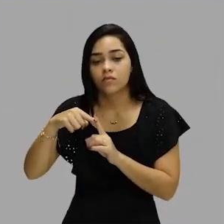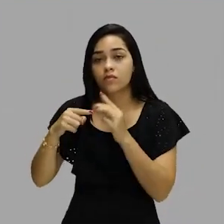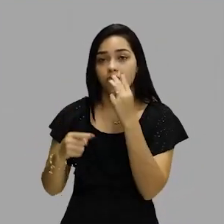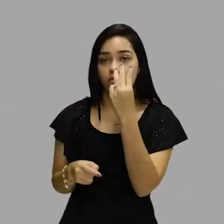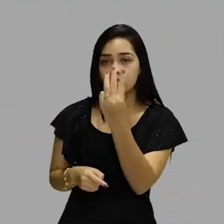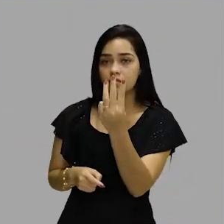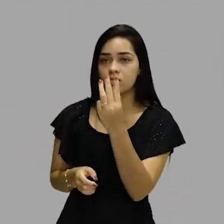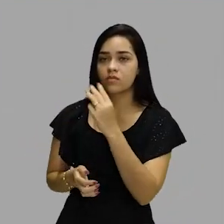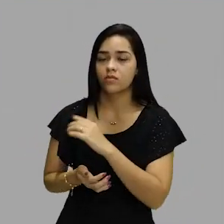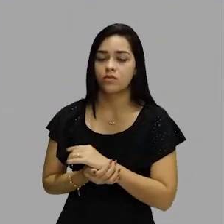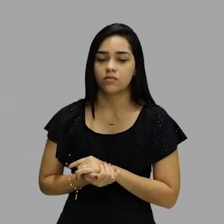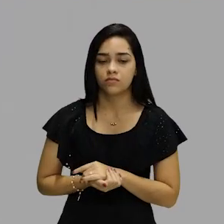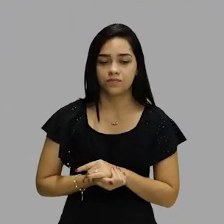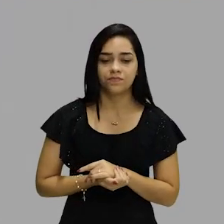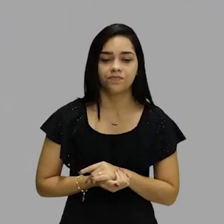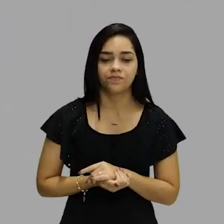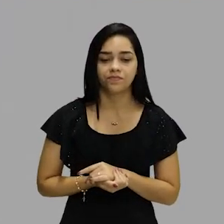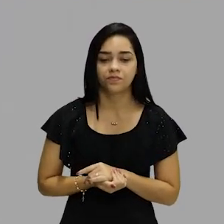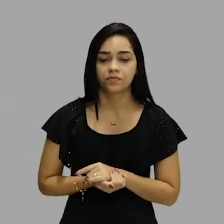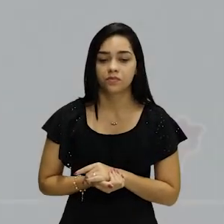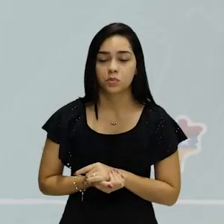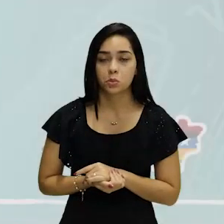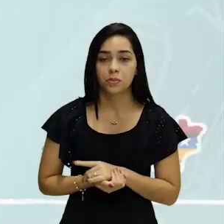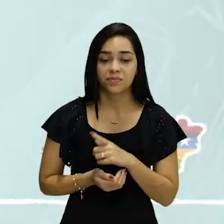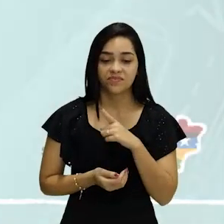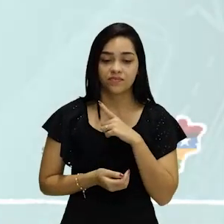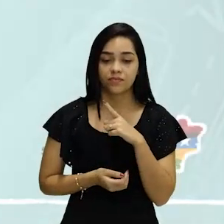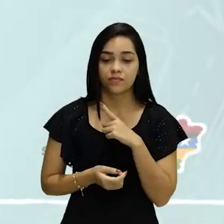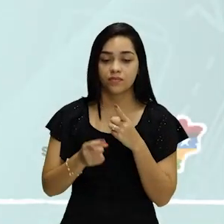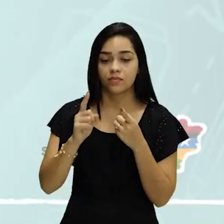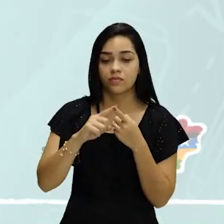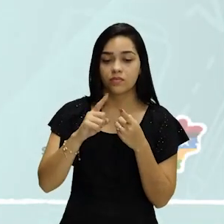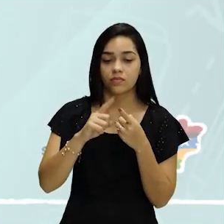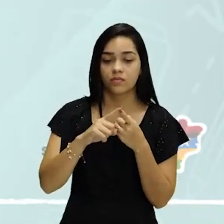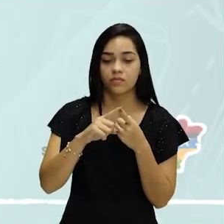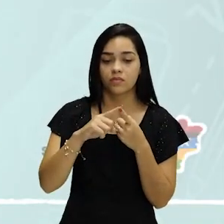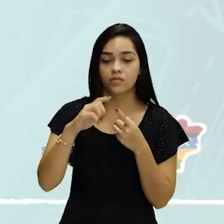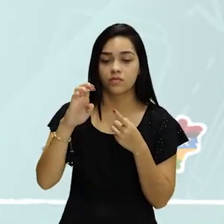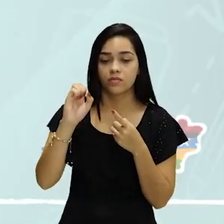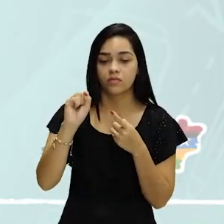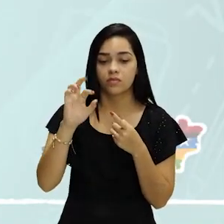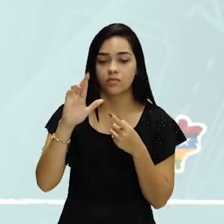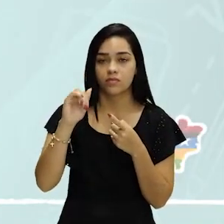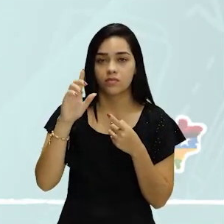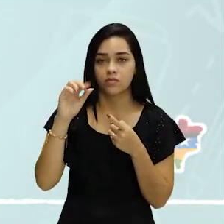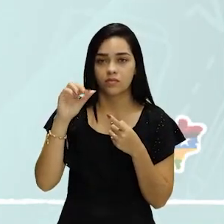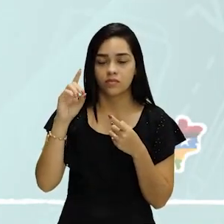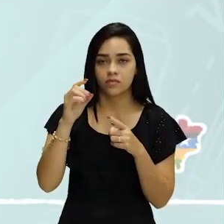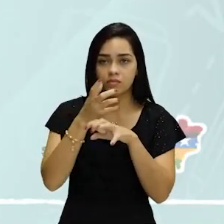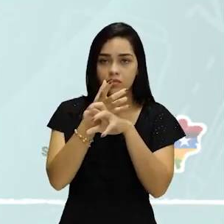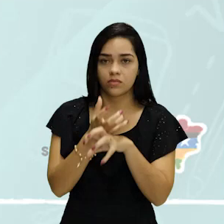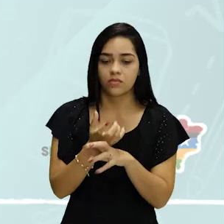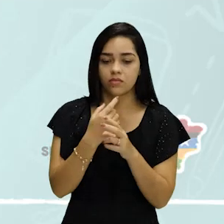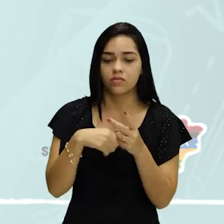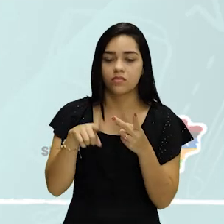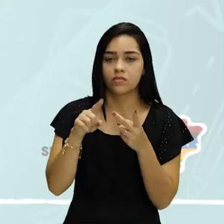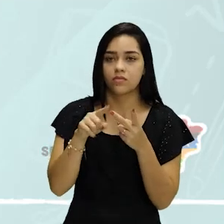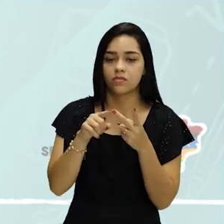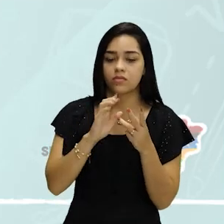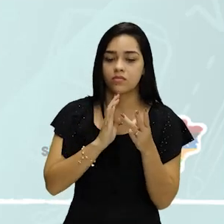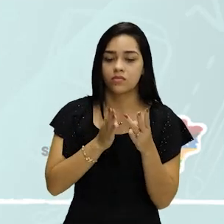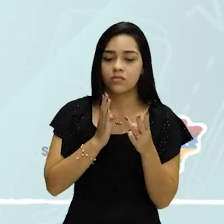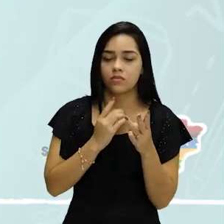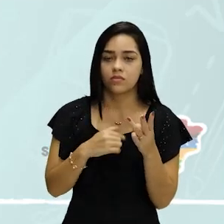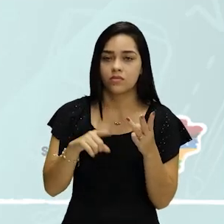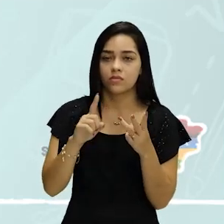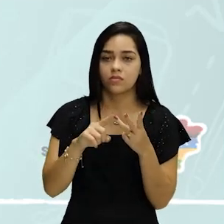3 tipos de tecidos, tá? Tem o tecido muscular estriado esquelético, tem o tecido